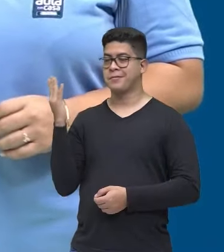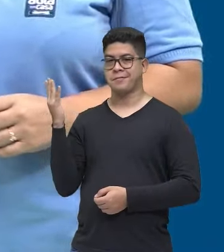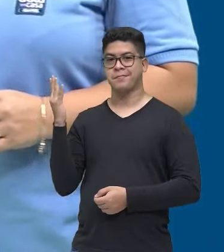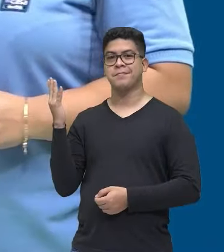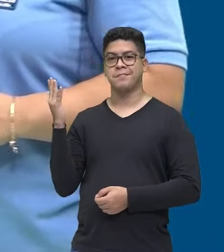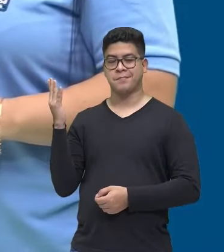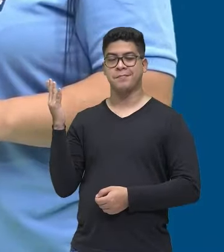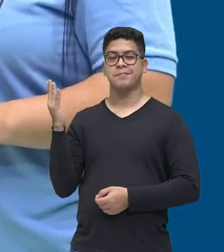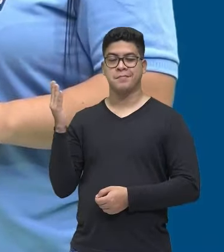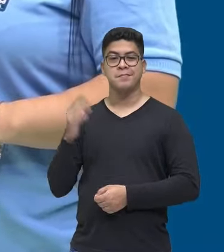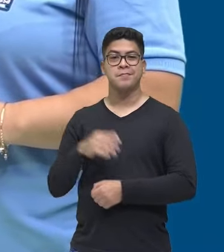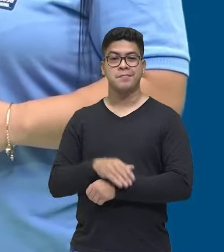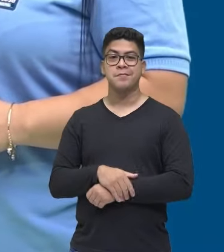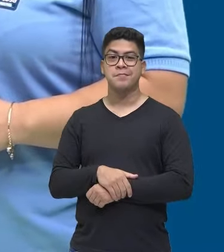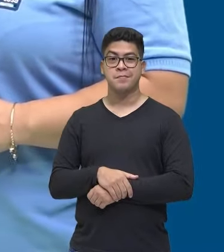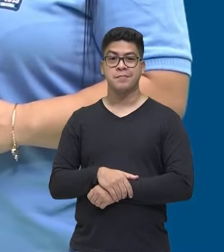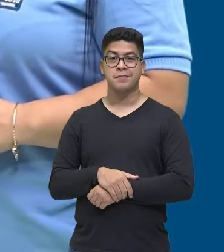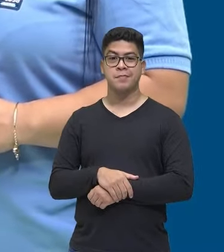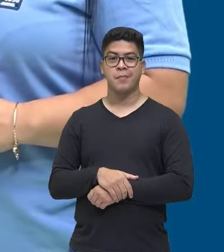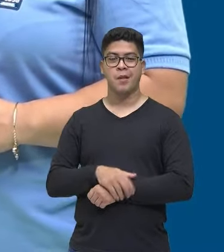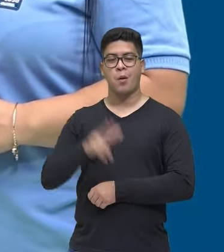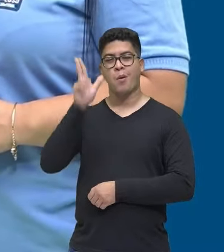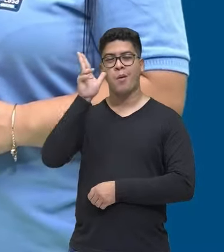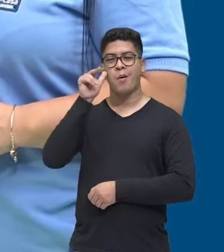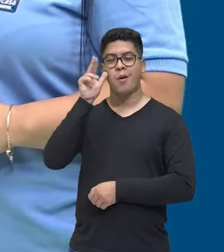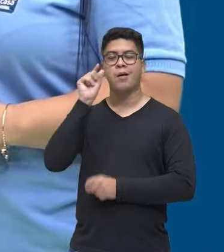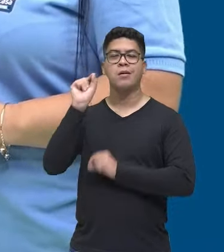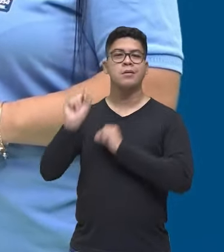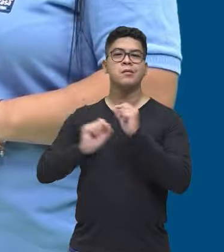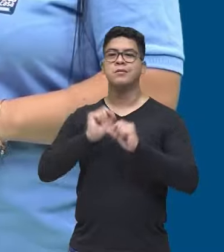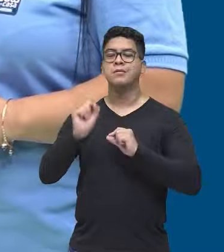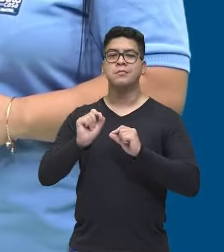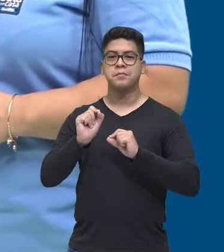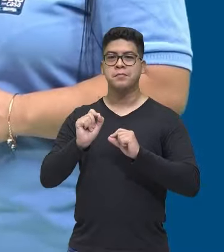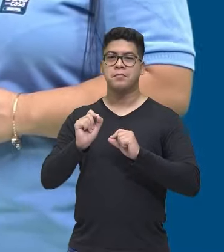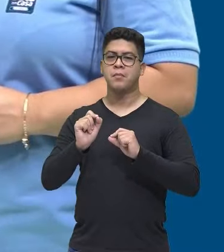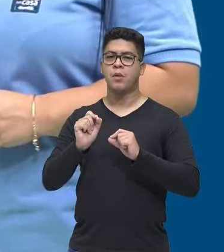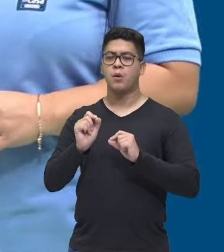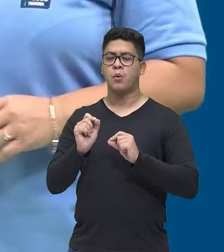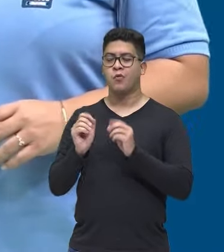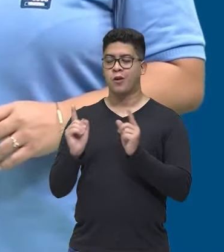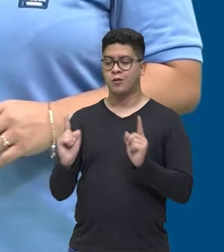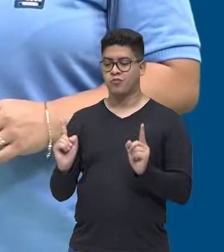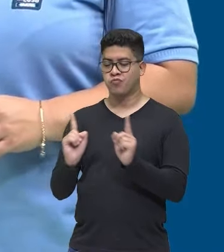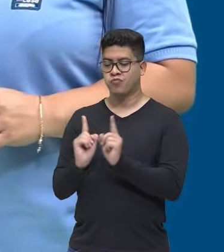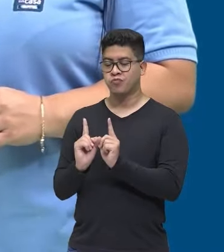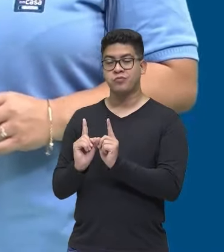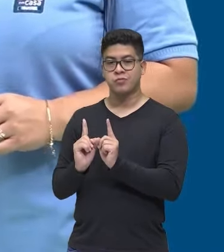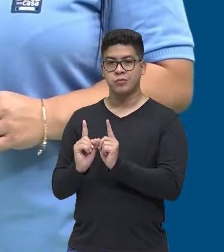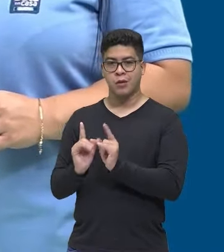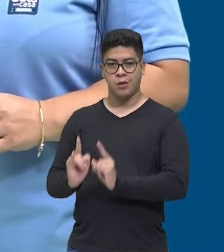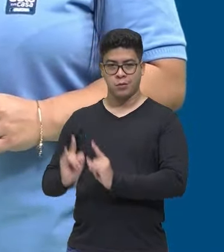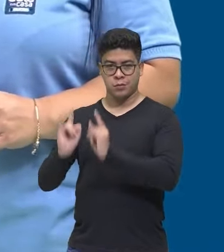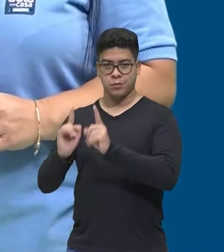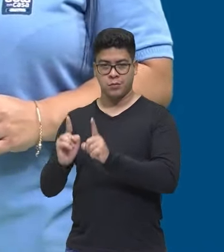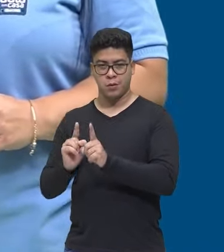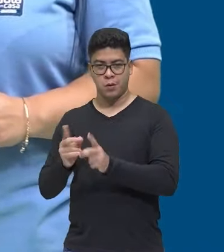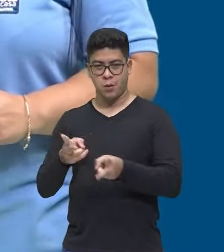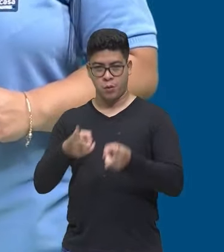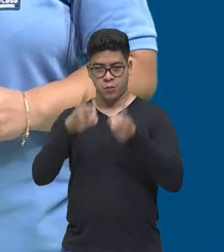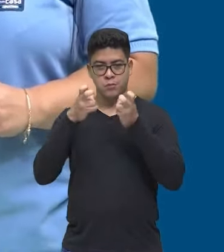Muito bem. Olha só, os cavalos ficam logo do ladinho aí da nossa torre. Observe o movimento do